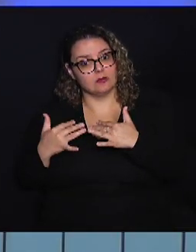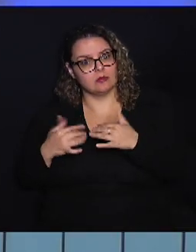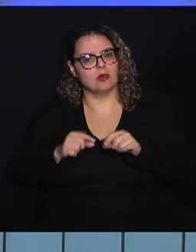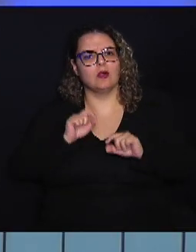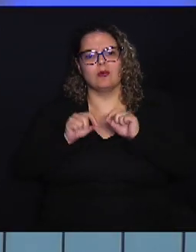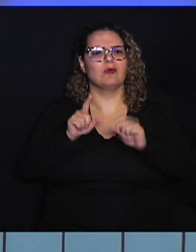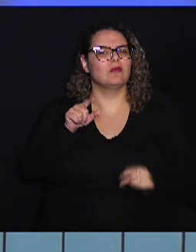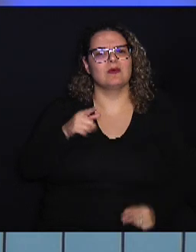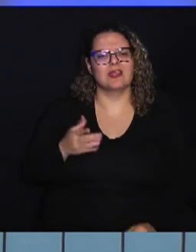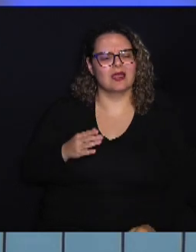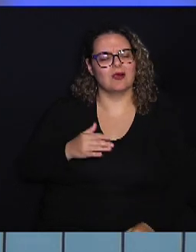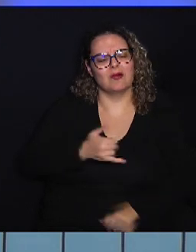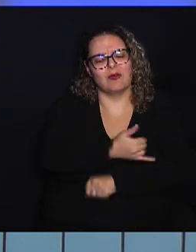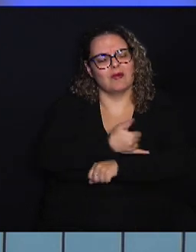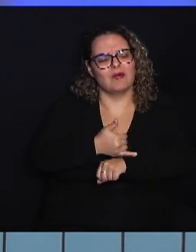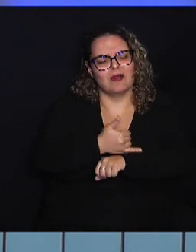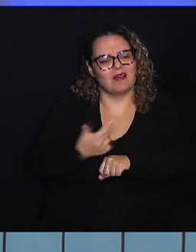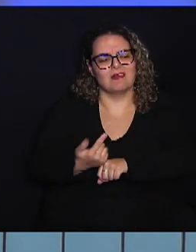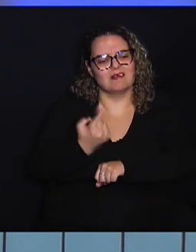é o colesterol alto?